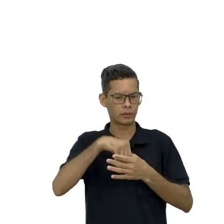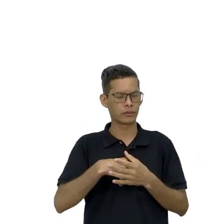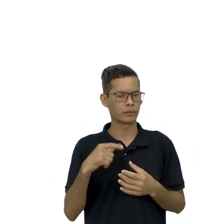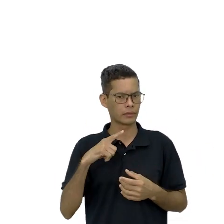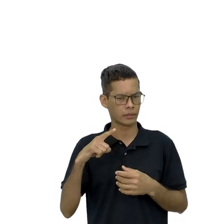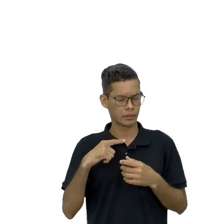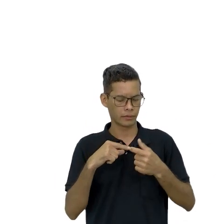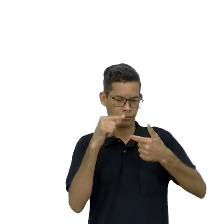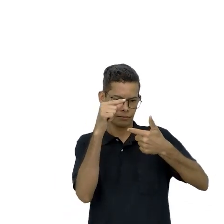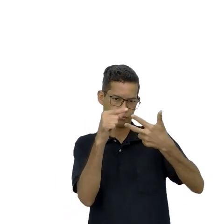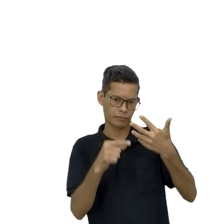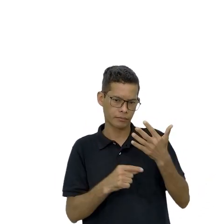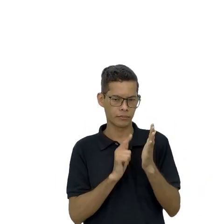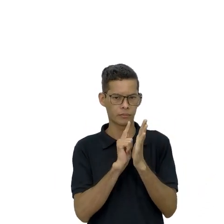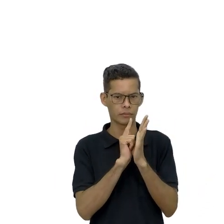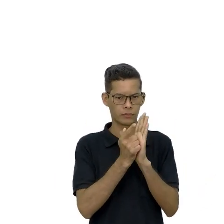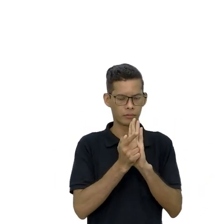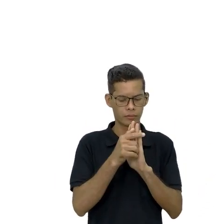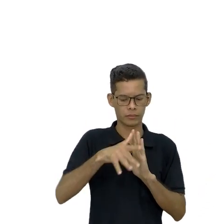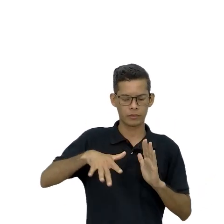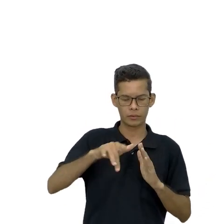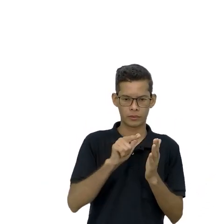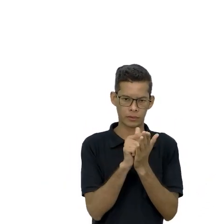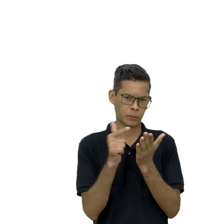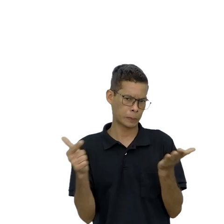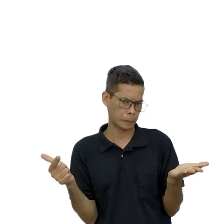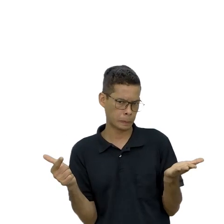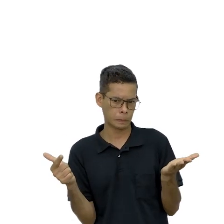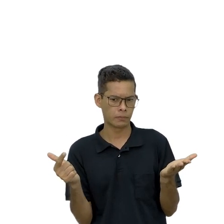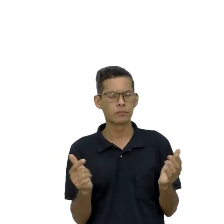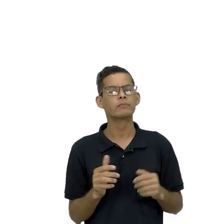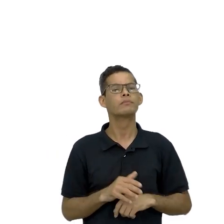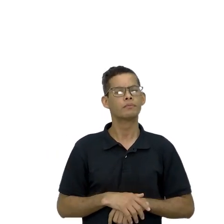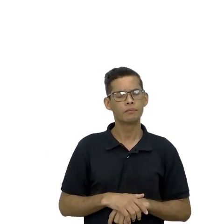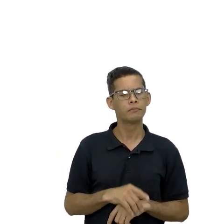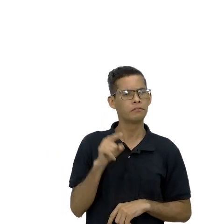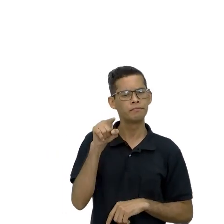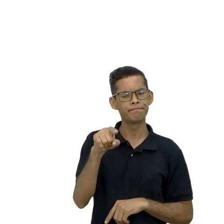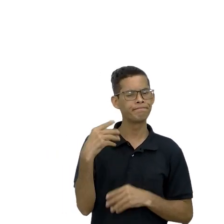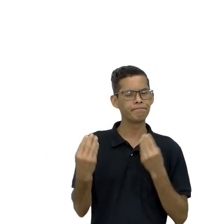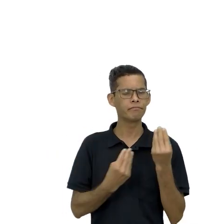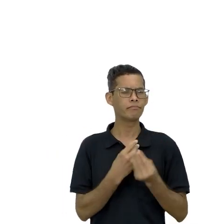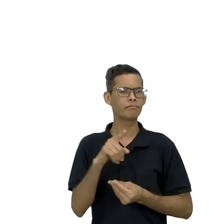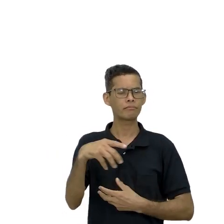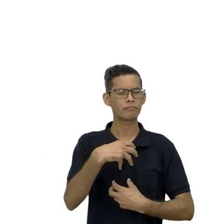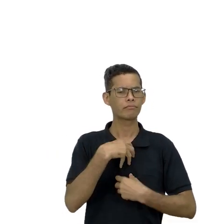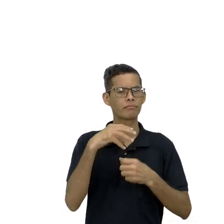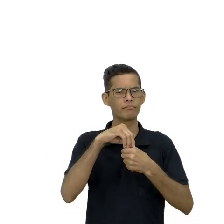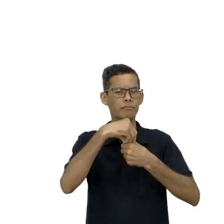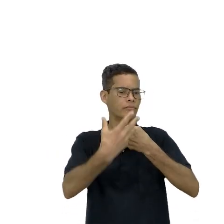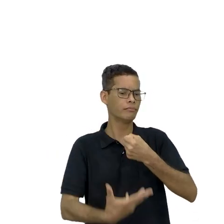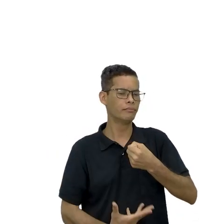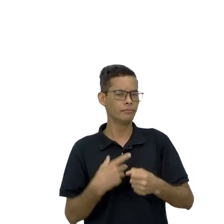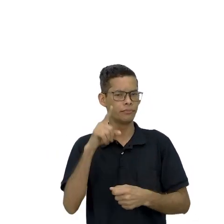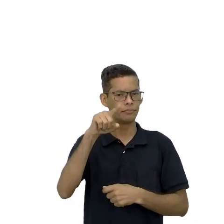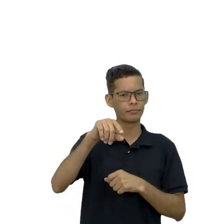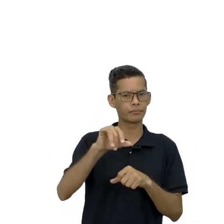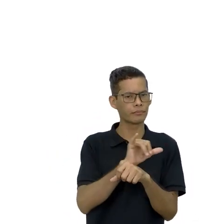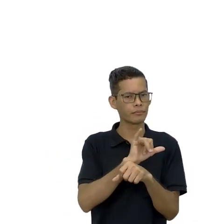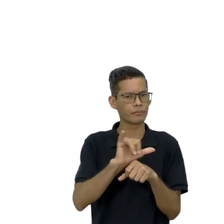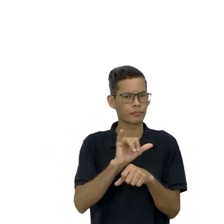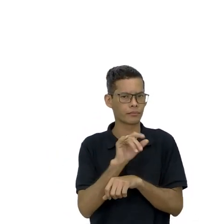então, esse gênero textual do campo jornalístico midiático? O que a faz ser caracterizada como uma reportagem de